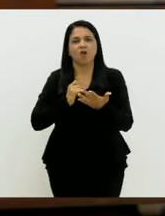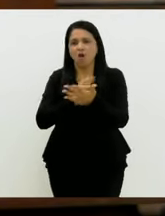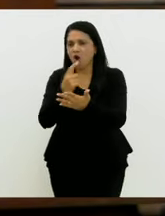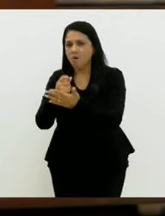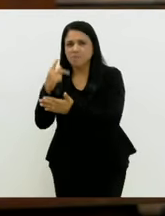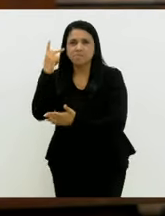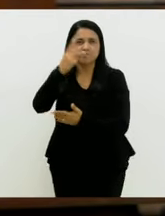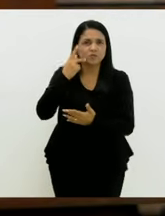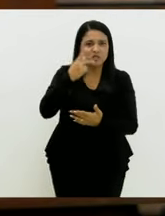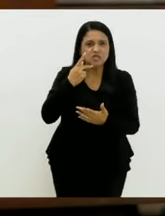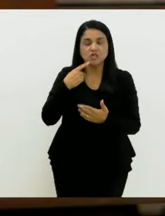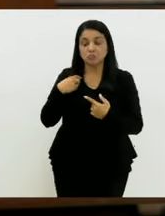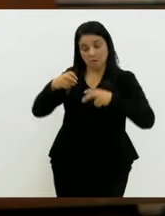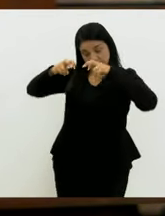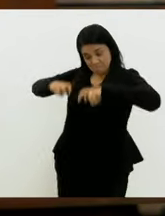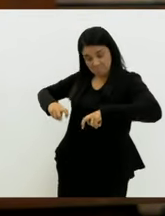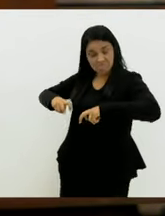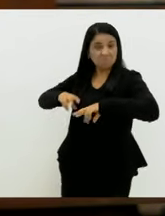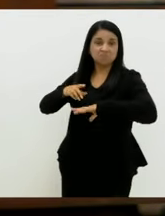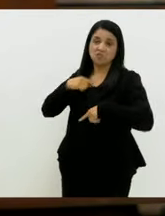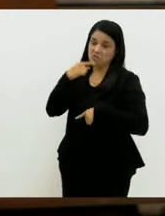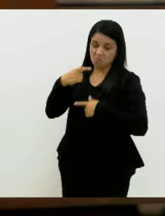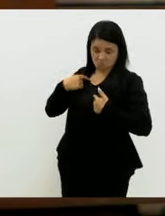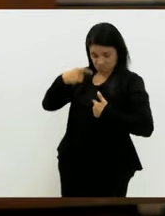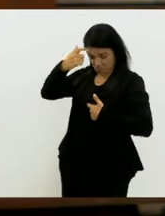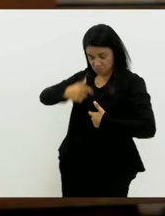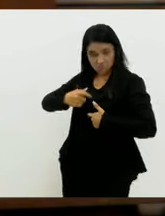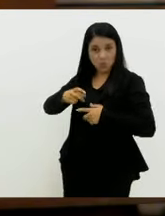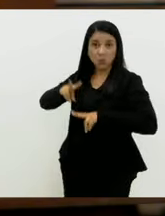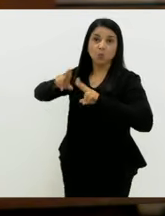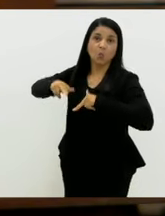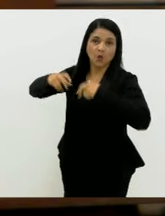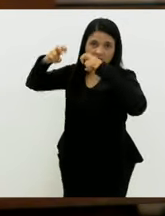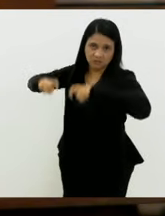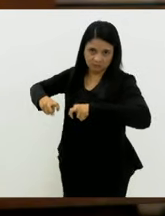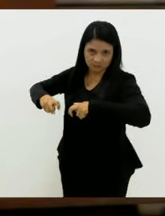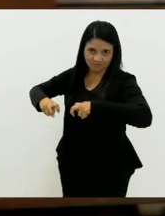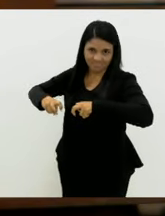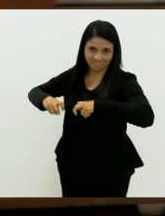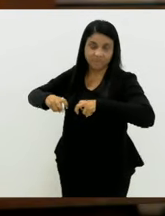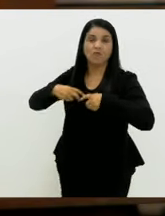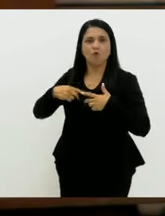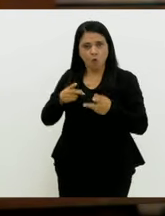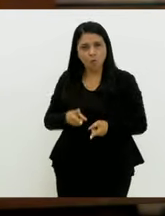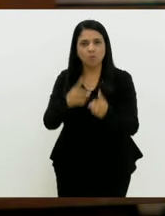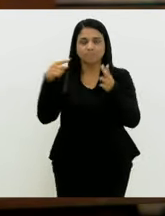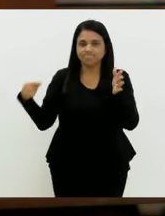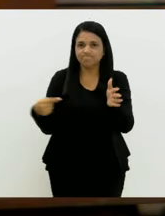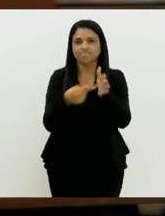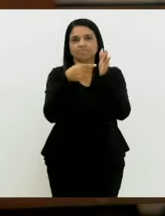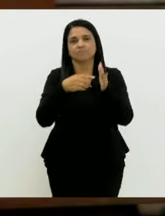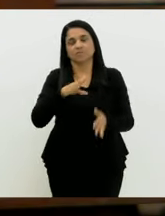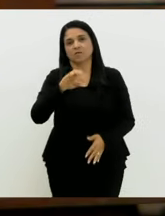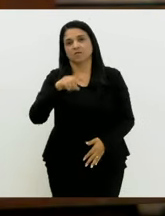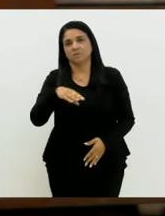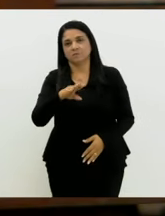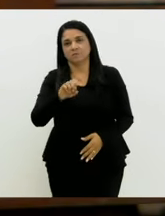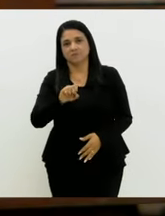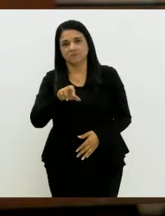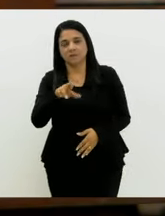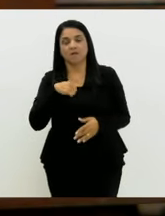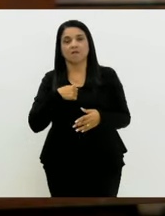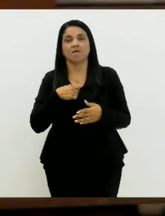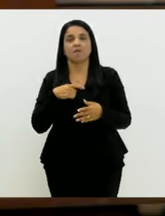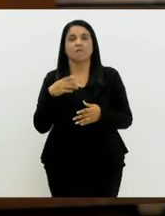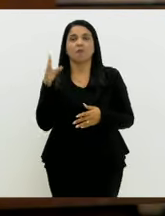sentar com vocês, porque eu não sento, que a gente vai continuar denunciando o mal que a Concer faz para a minha cidade, para o estado do Rio de